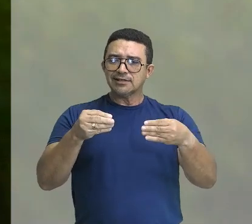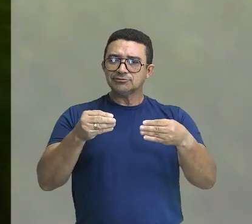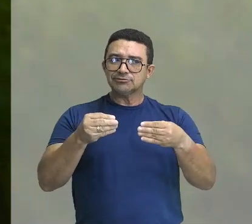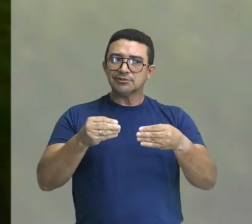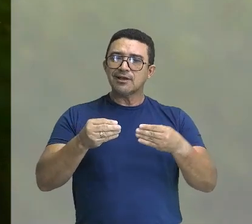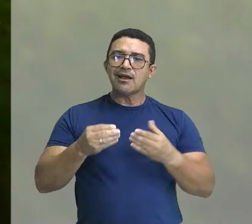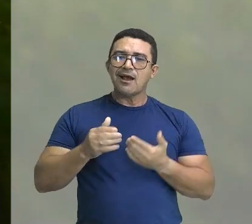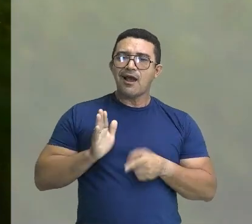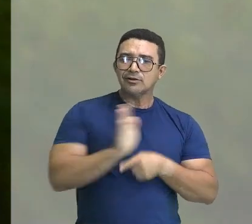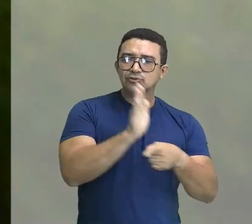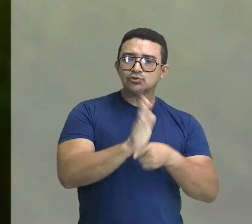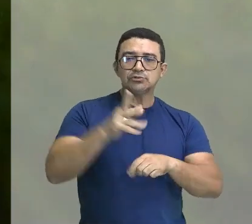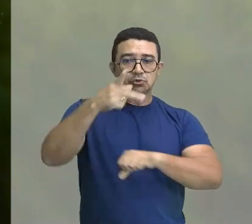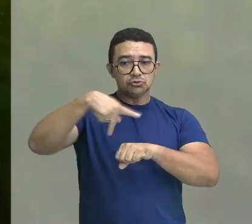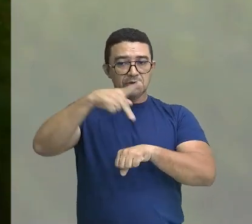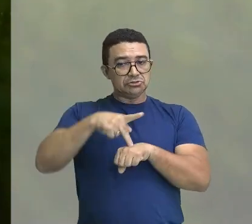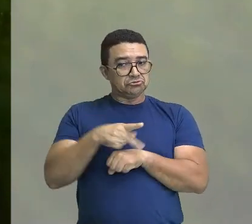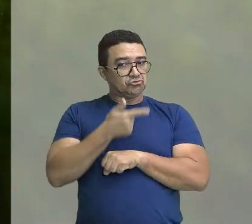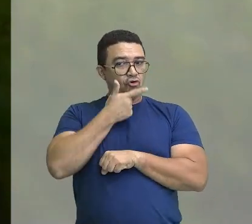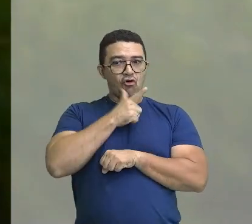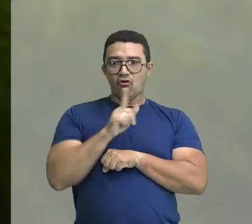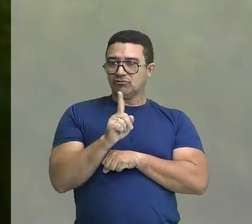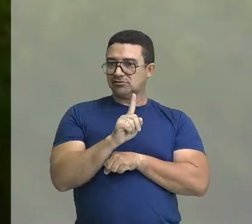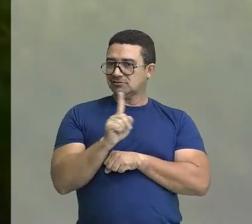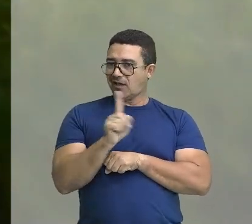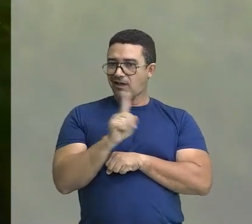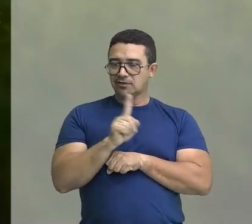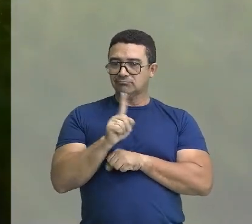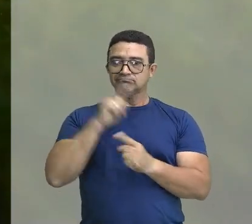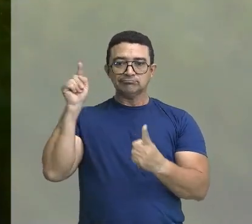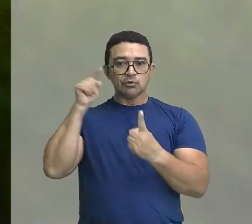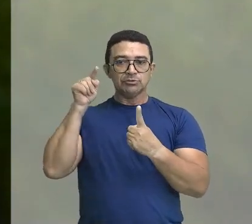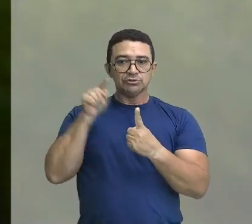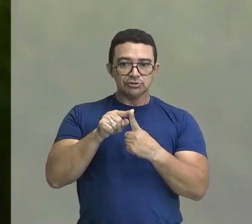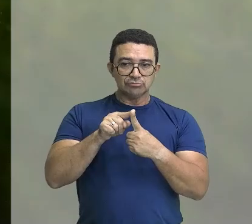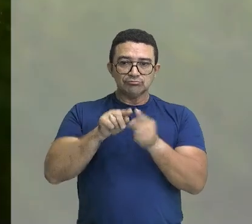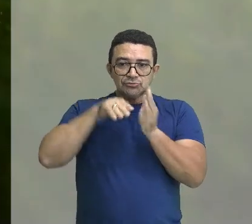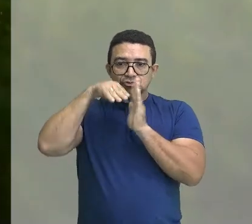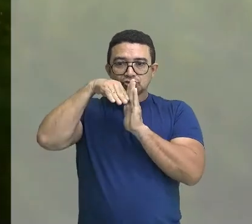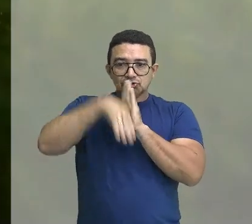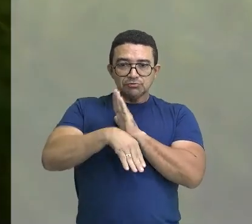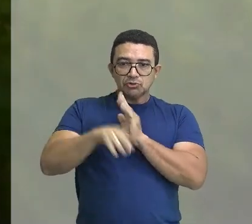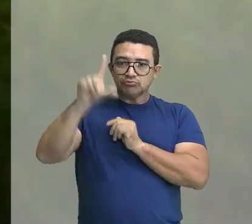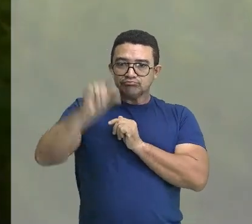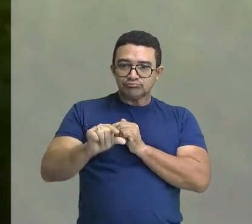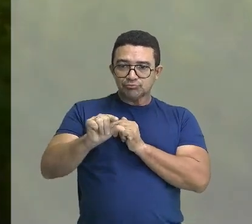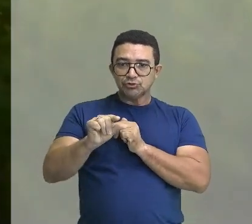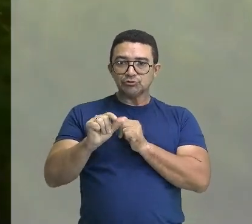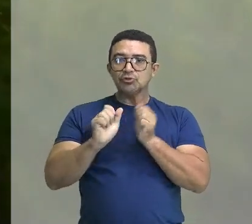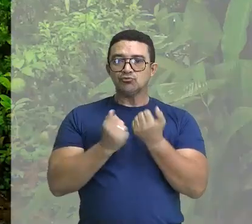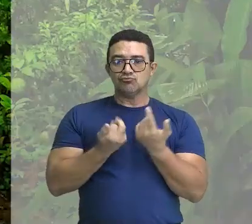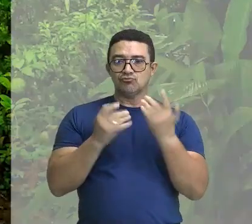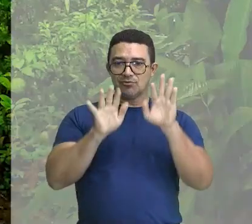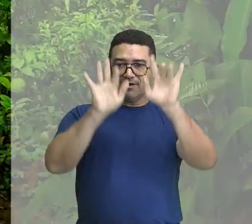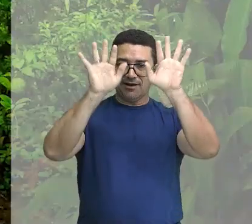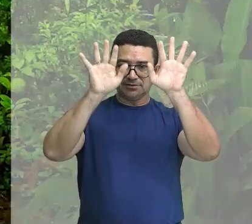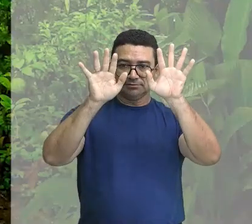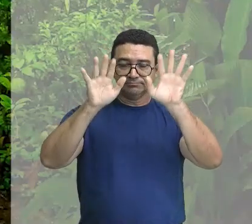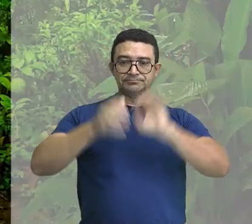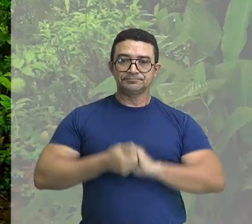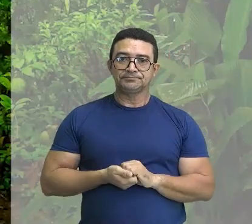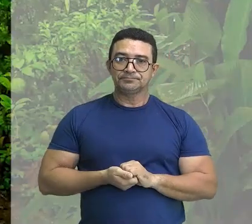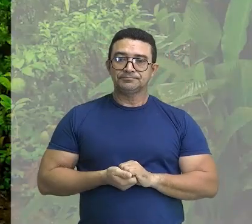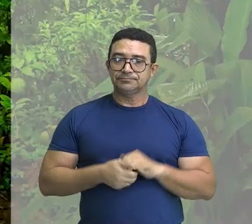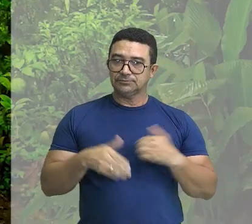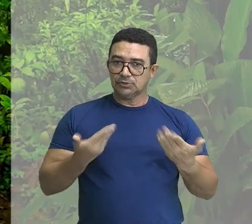os países que não conseguiram alcançar as suas metas de redução desses gases do efeito estufa. O funcionamento é